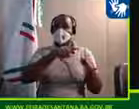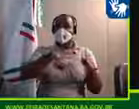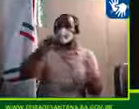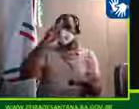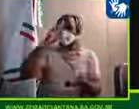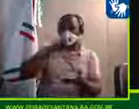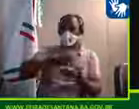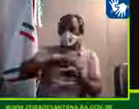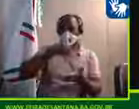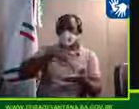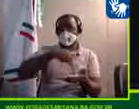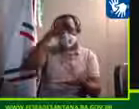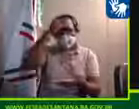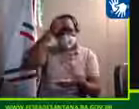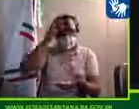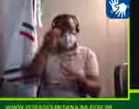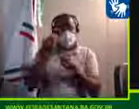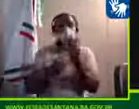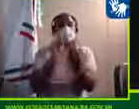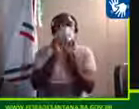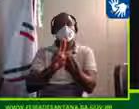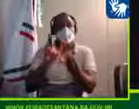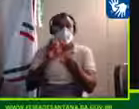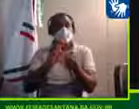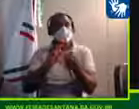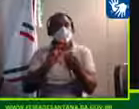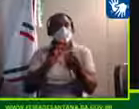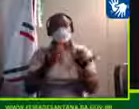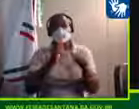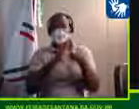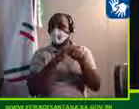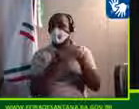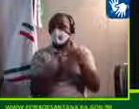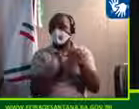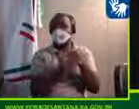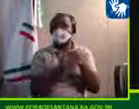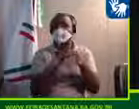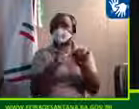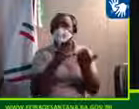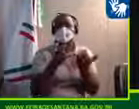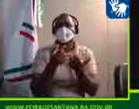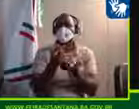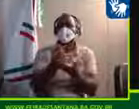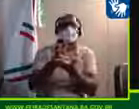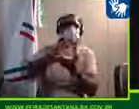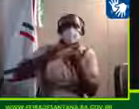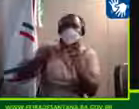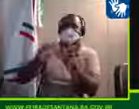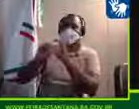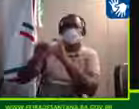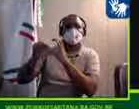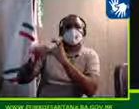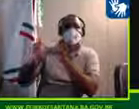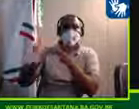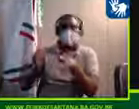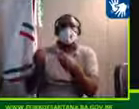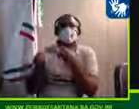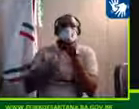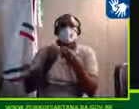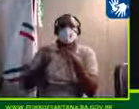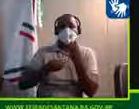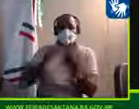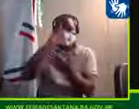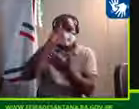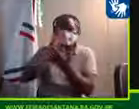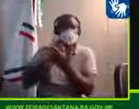município usasse no combate ao Covid. O que foram feitos desses recursos? É isso que eu queria saber, e se